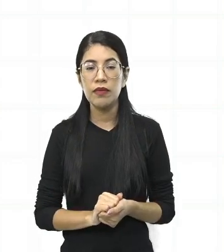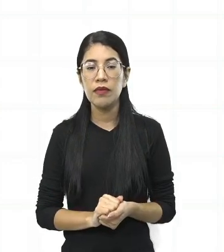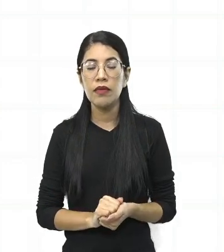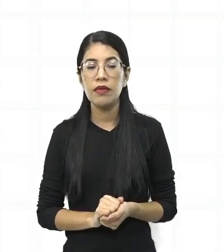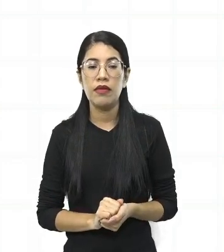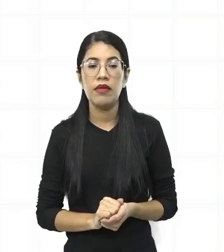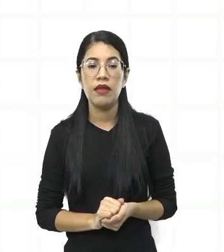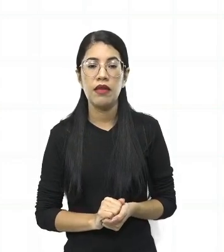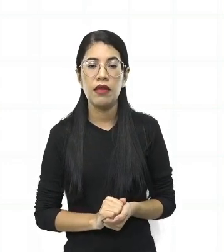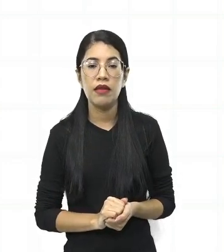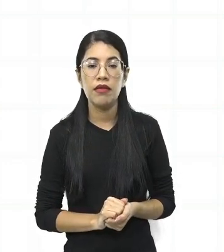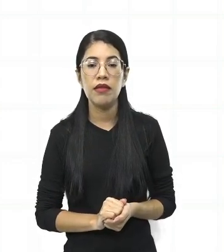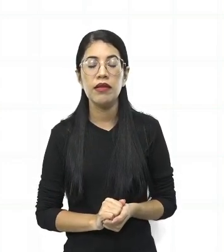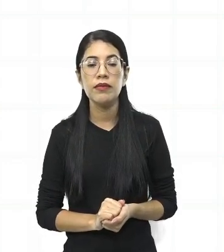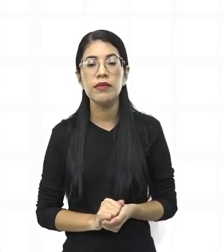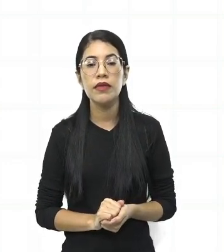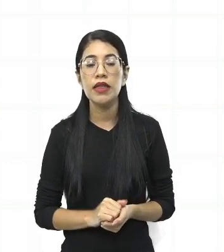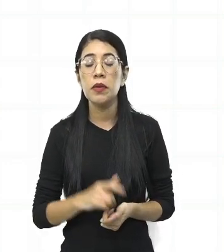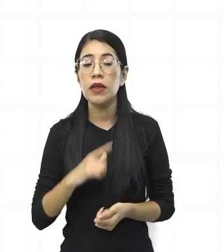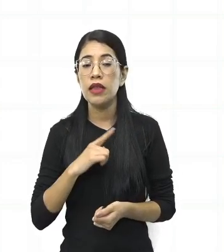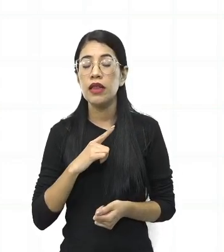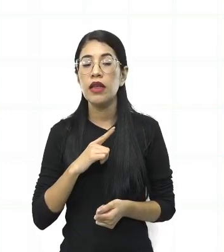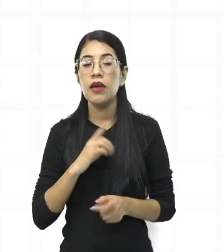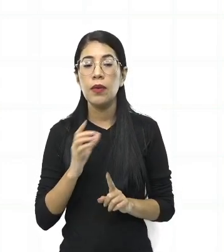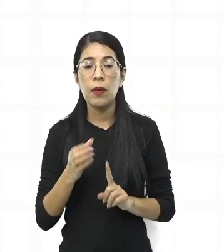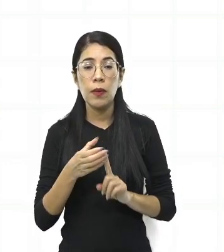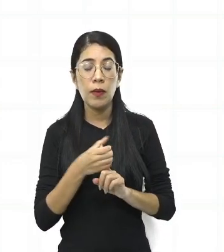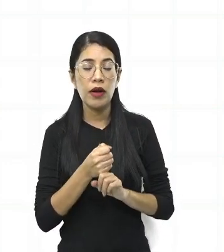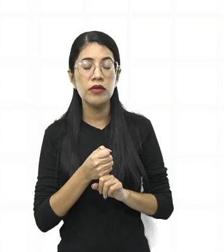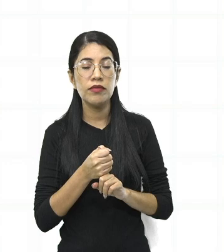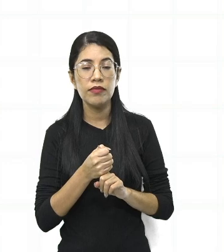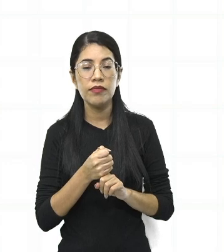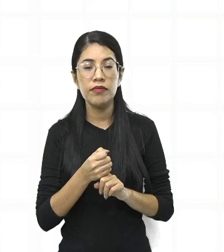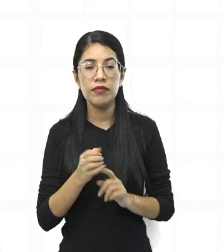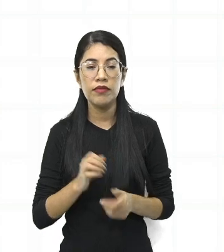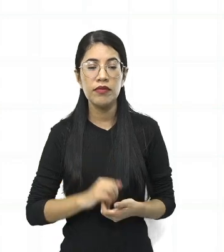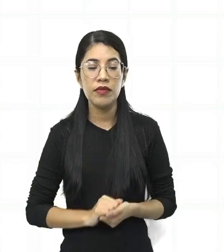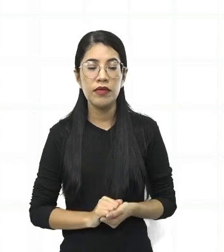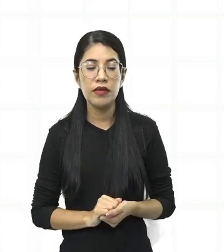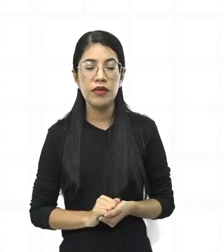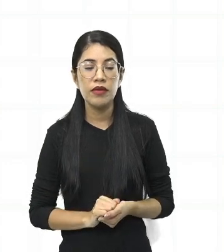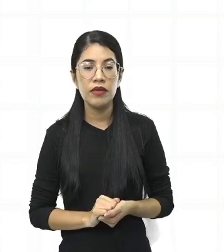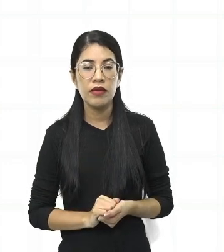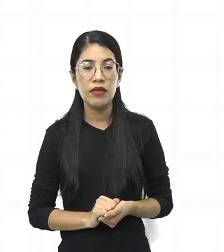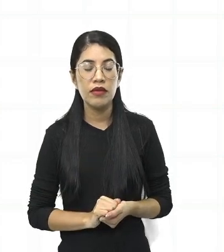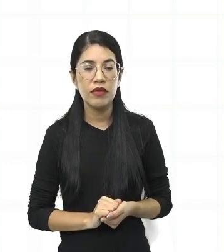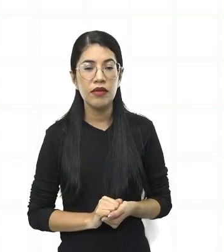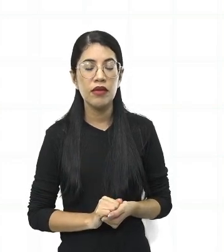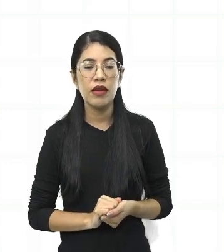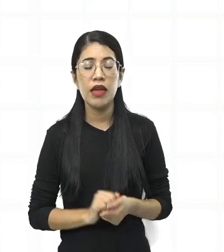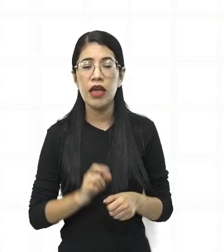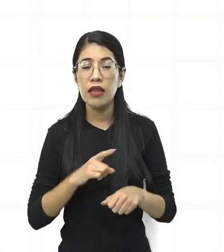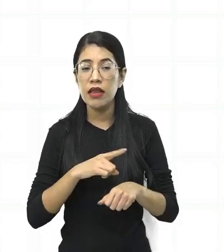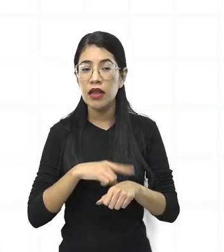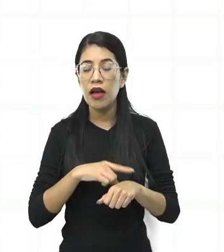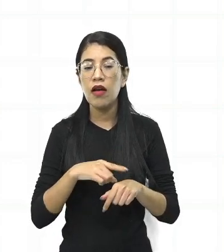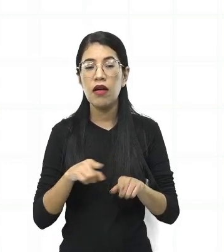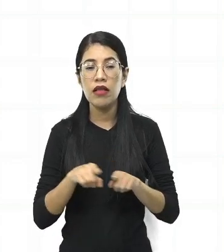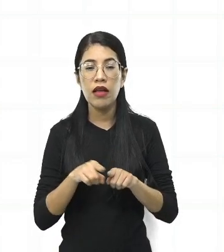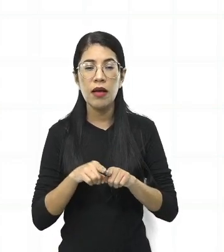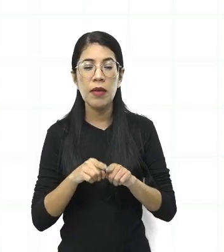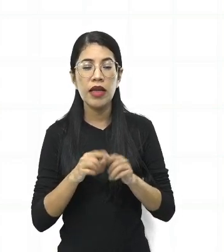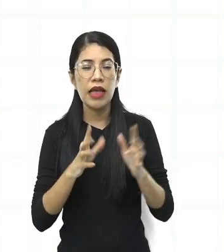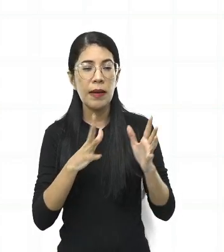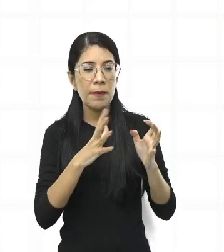nós temos o nosso adjunto adverbial, né? Que é o que do momento, no momento